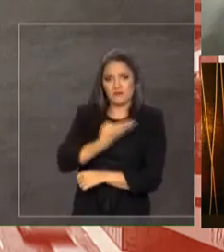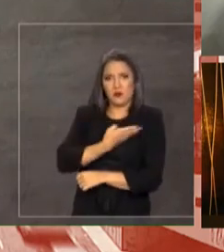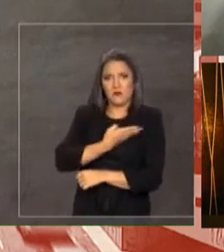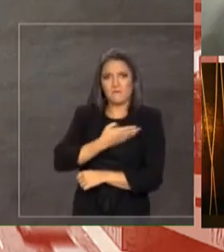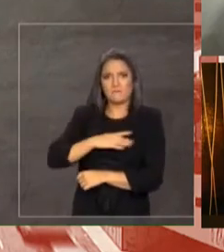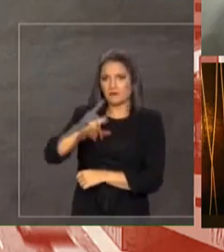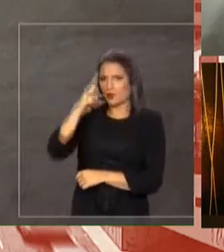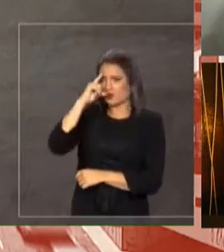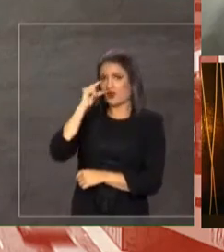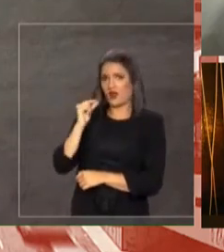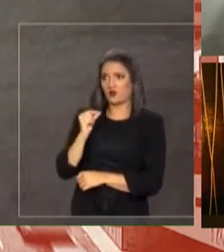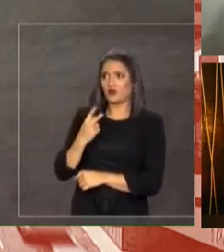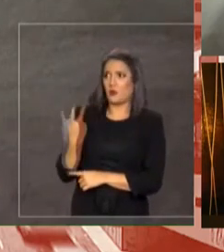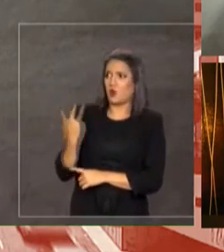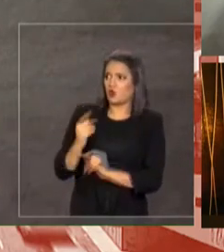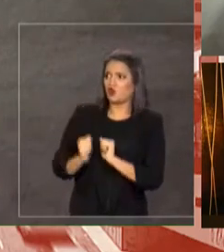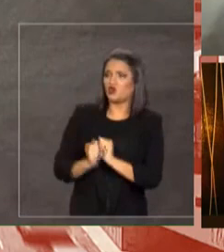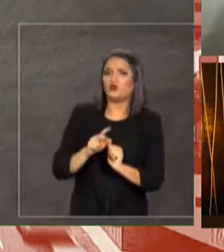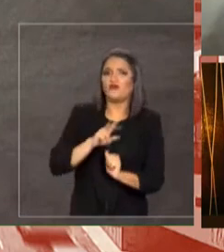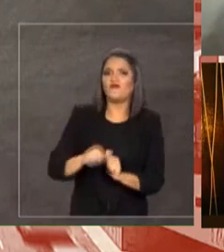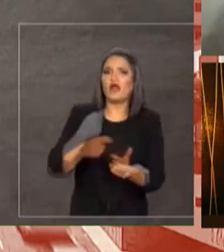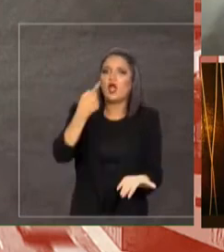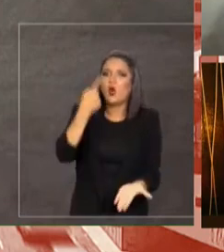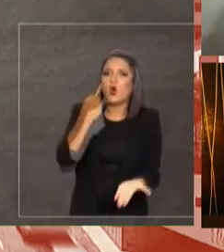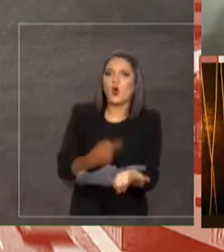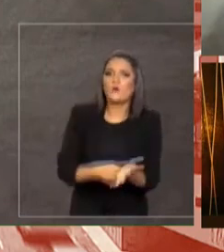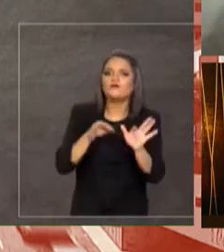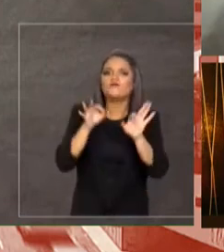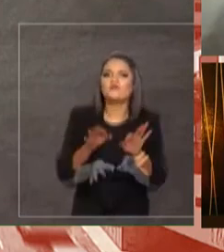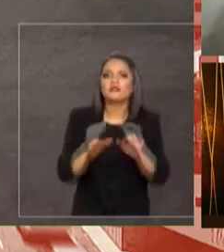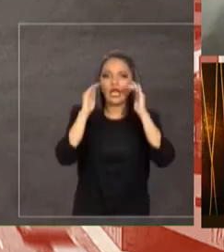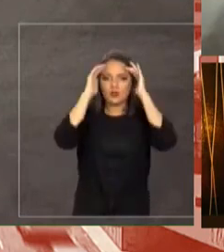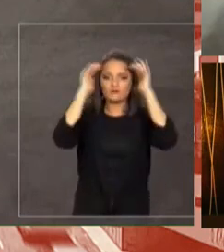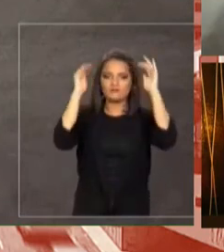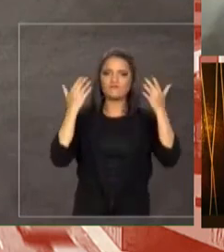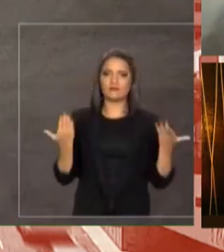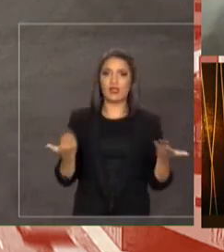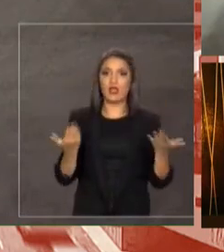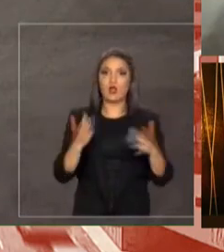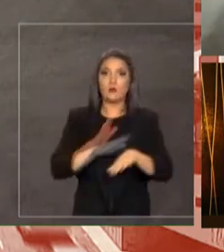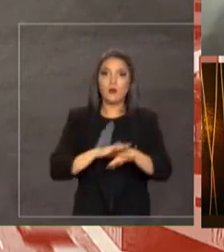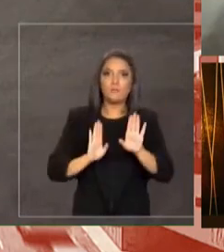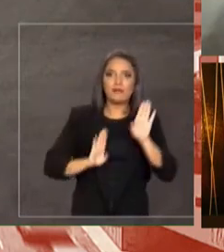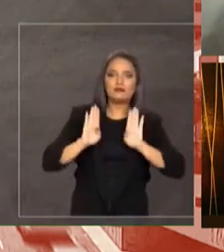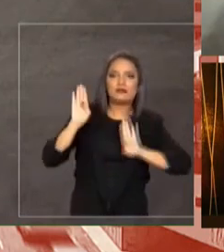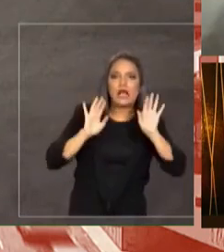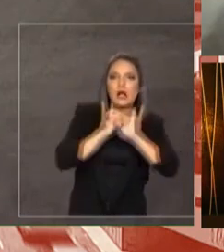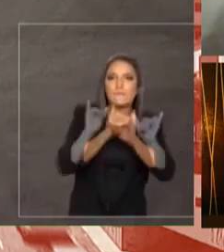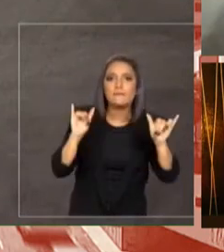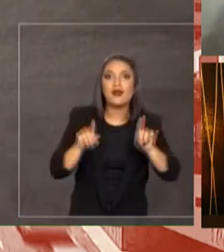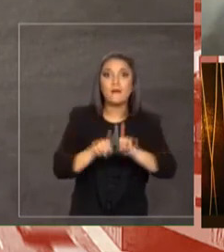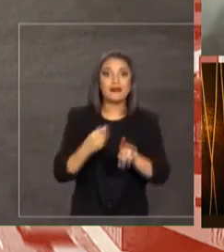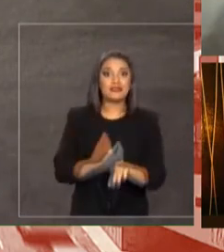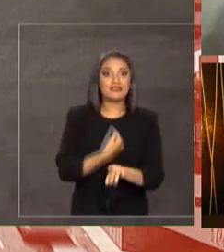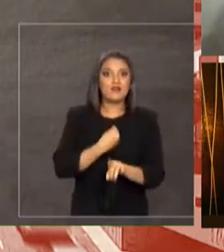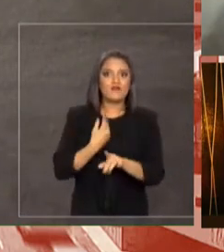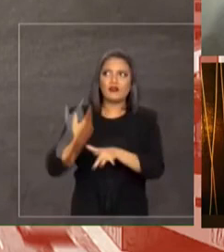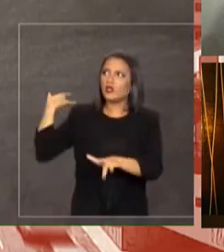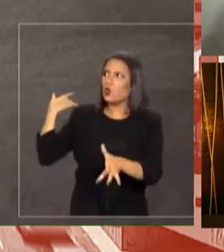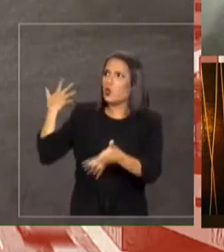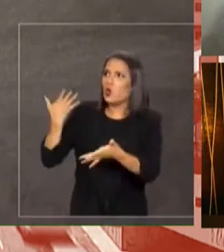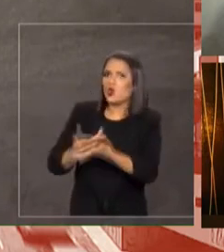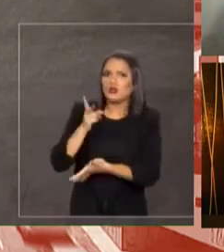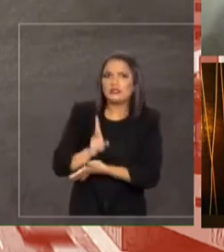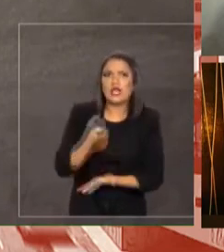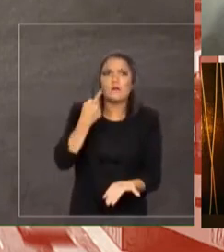oportunidade mas que acenderam por outros caminhos como é o caso dele da luta social da militância eh ia falar dele de que a gente nunca deve baixar a cabeça